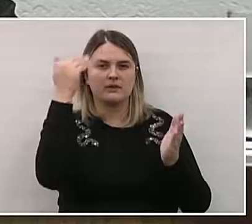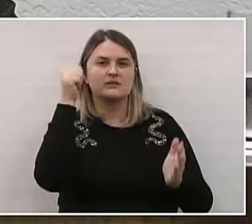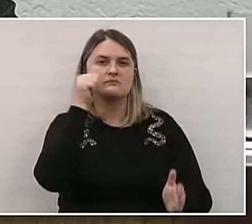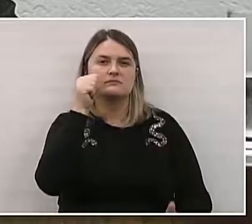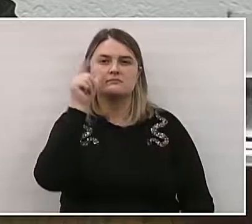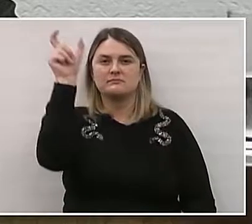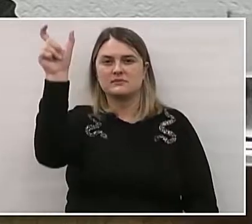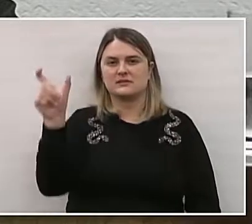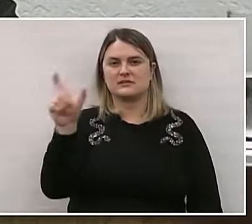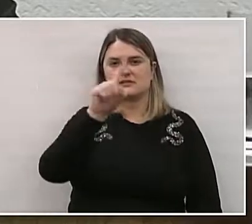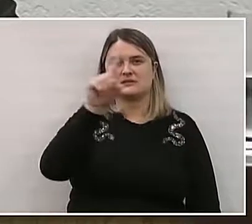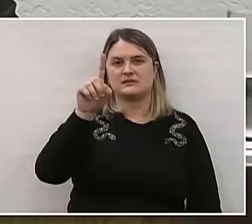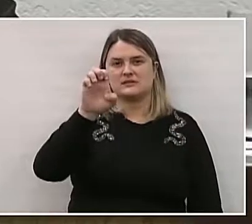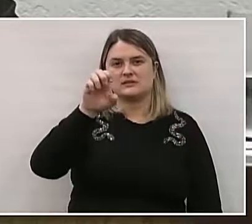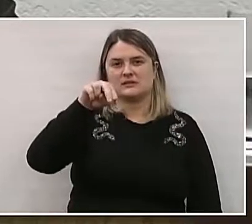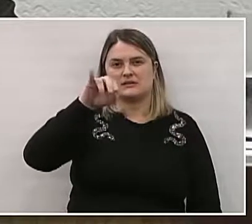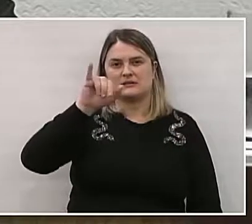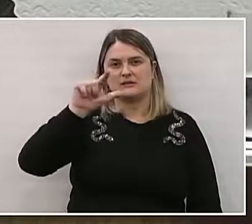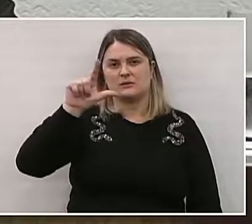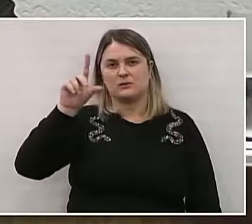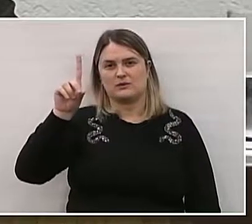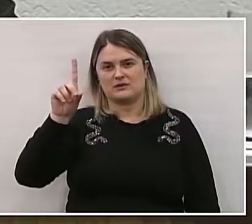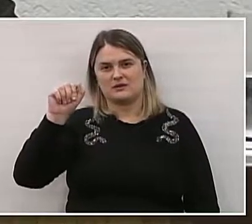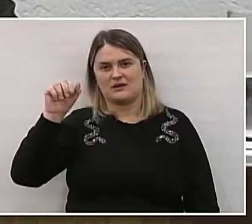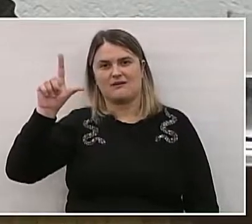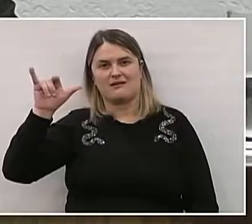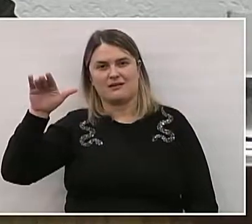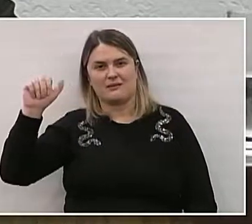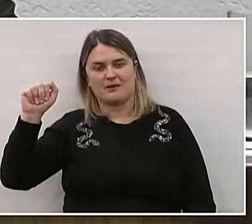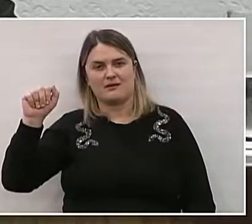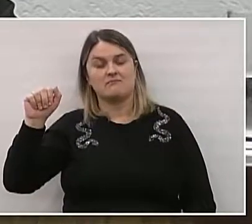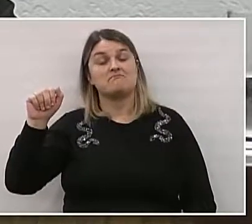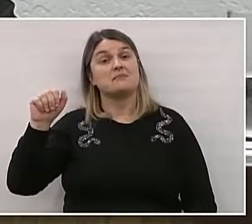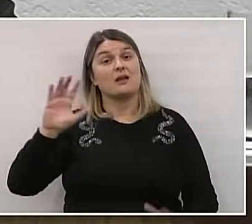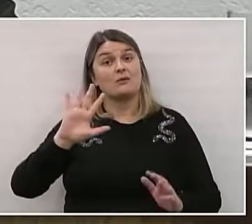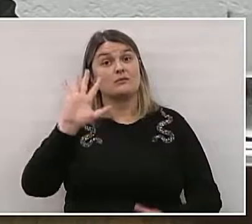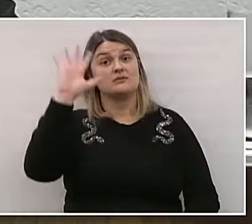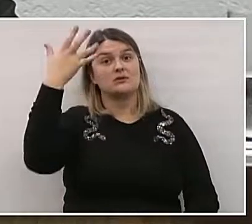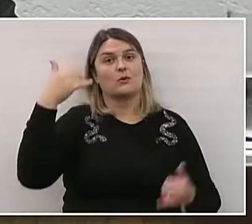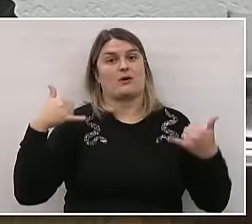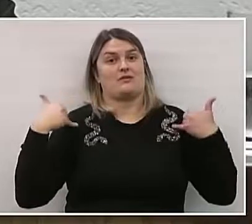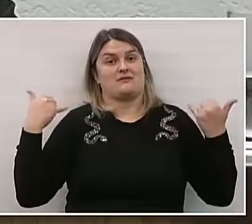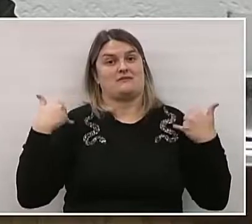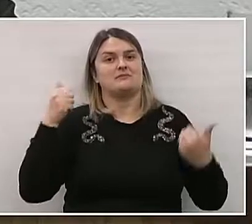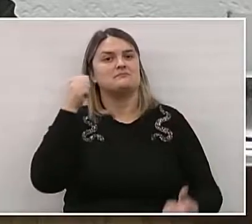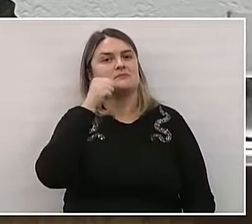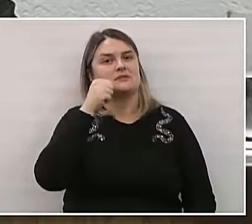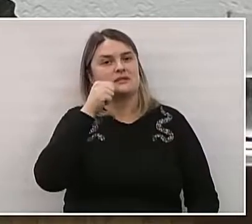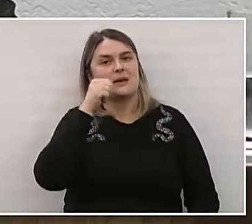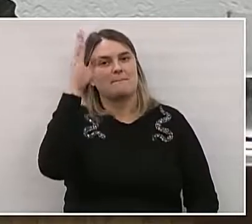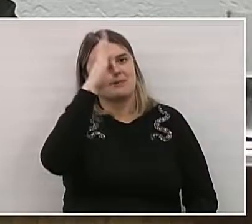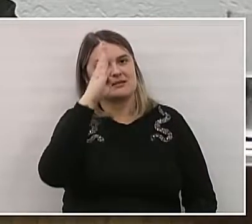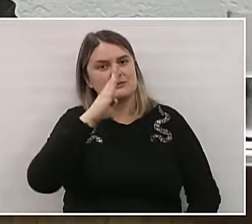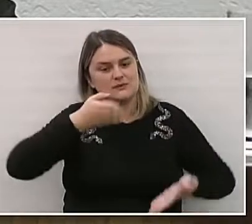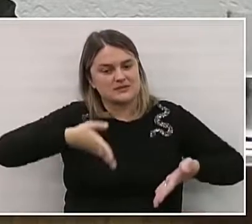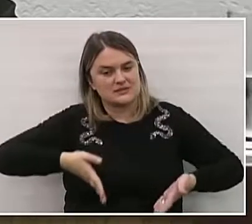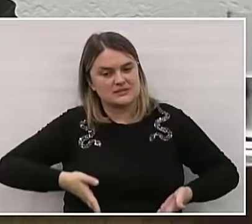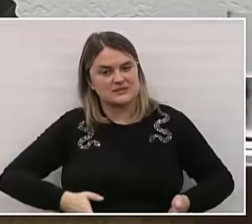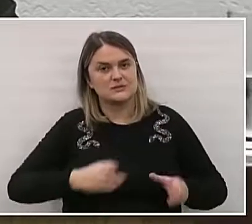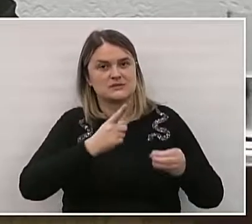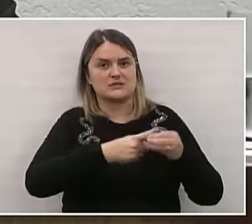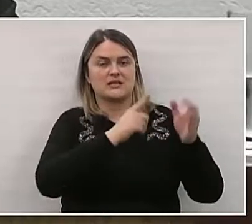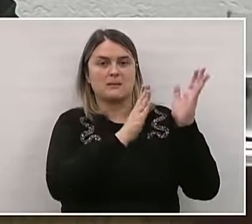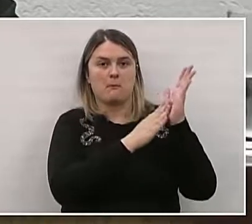senhora Zenilda Lima Machelli, pela passagem do seu aniversário. Brasileira, nasceu no município de